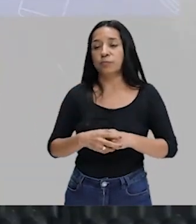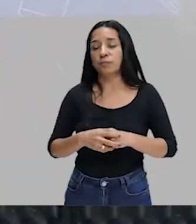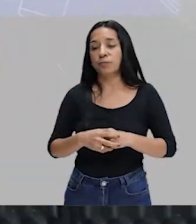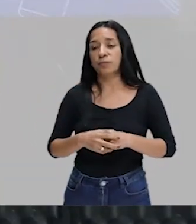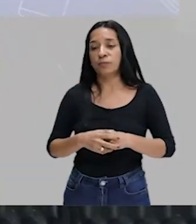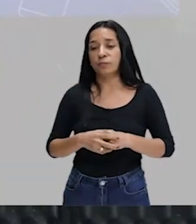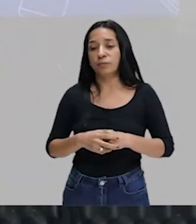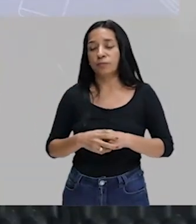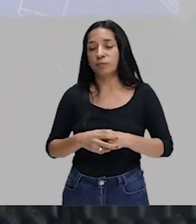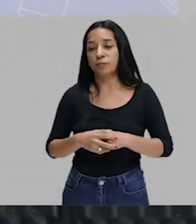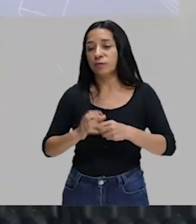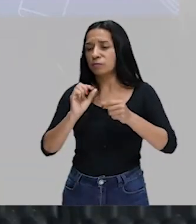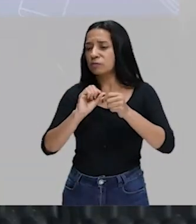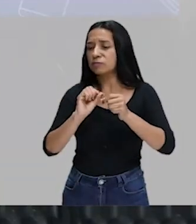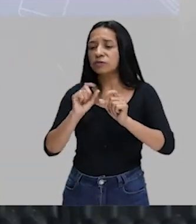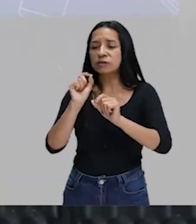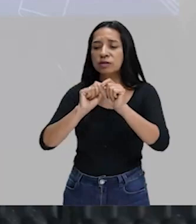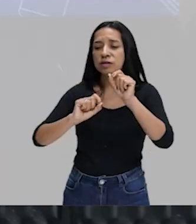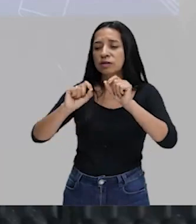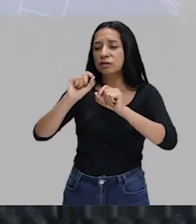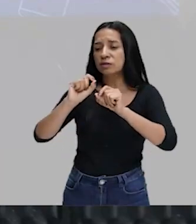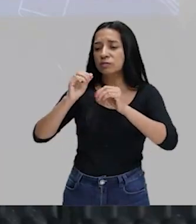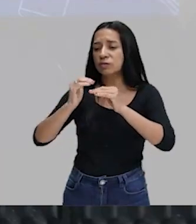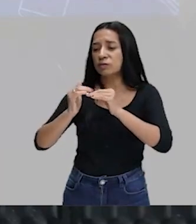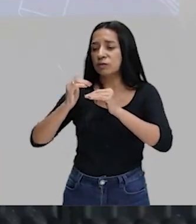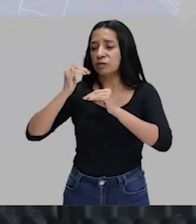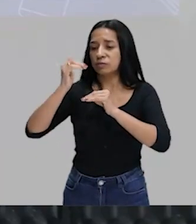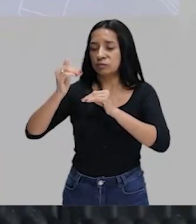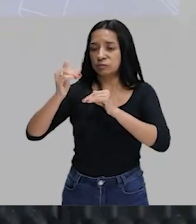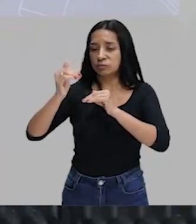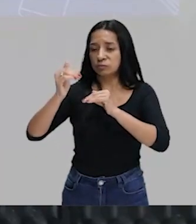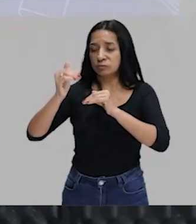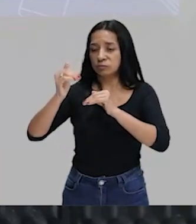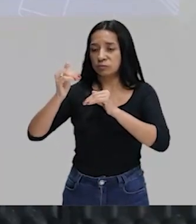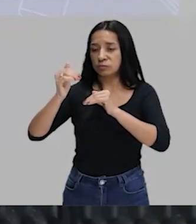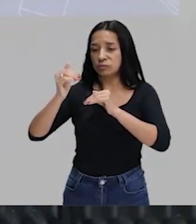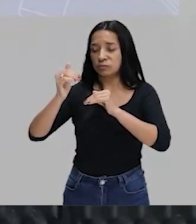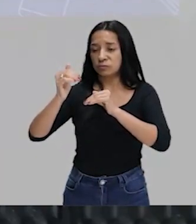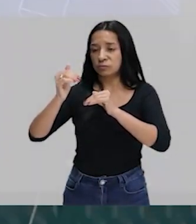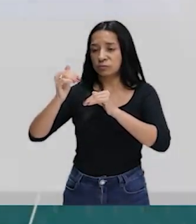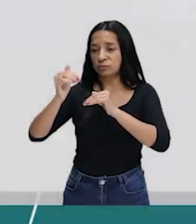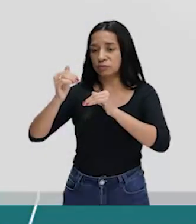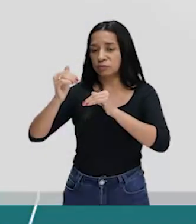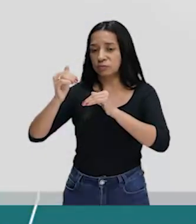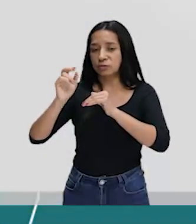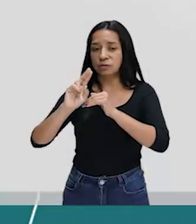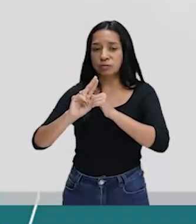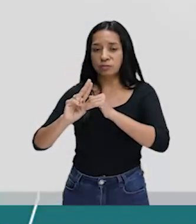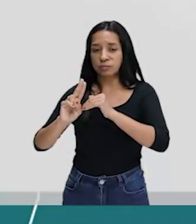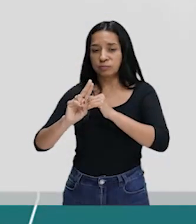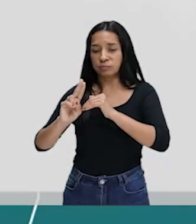Então quando ele fizer isso, ele vai atingir um estágio que nós chamamos de, se você